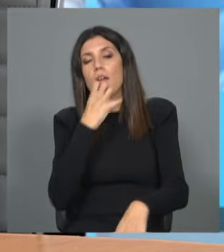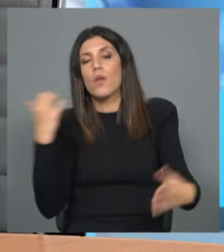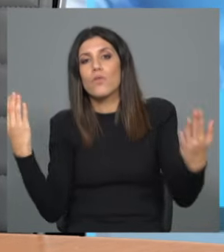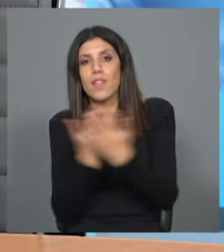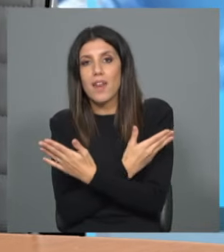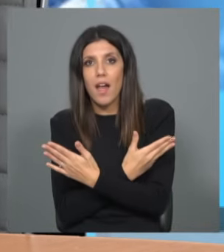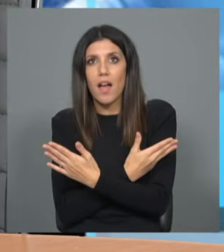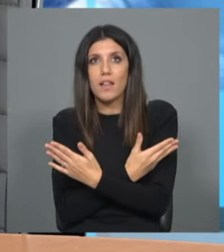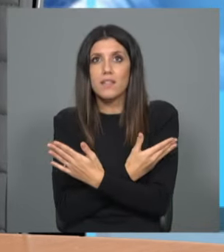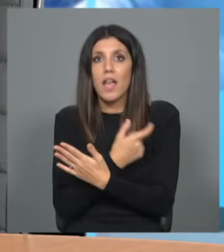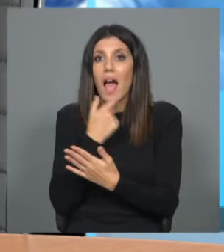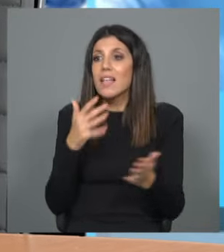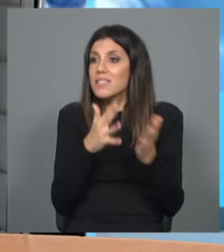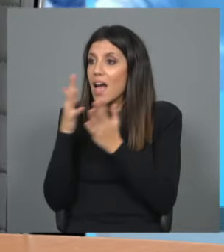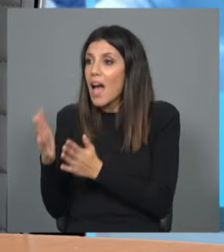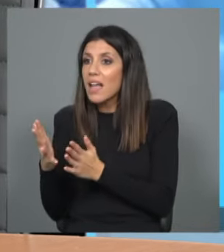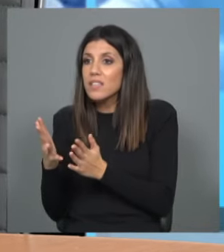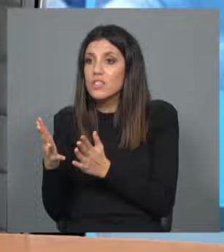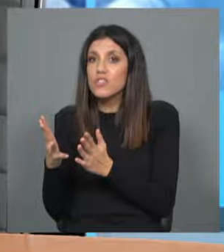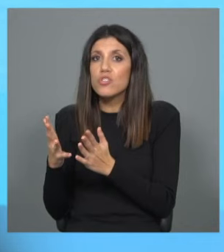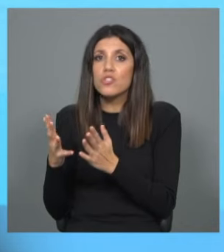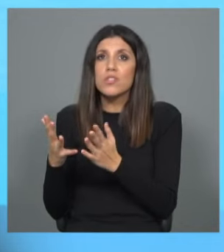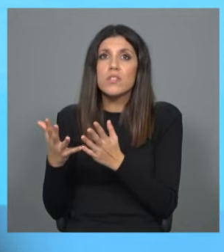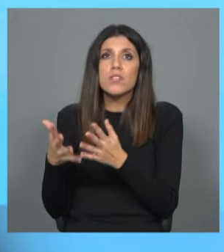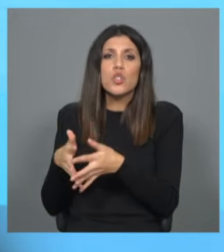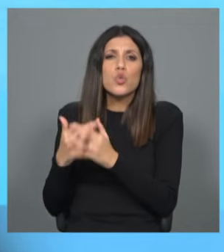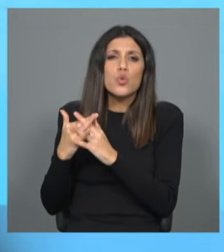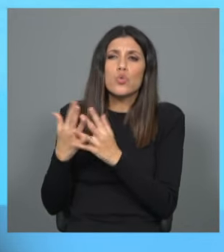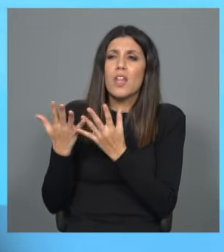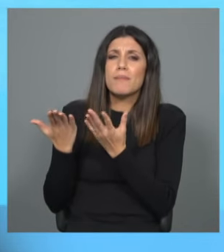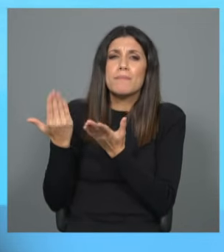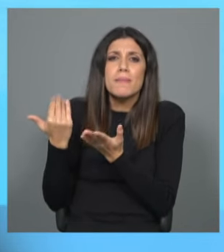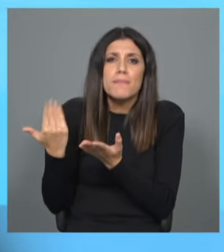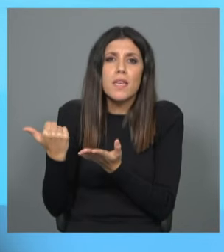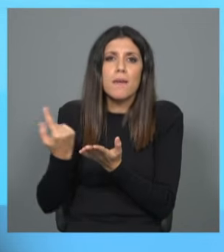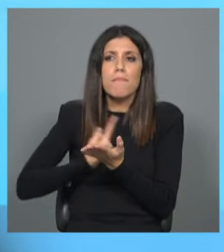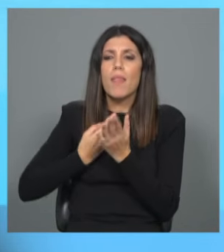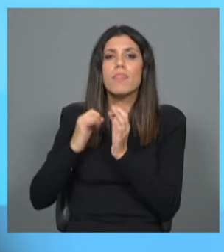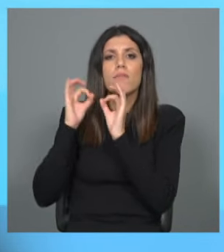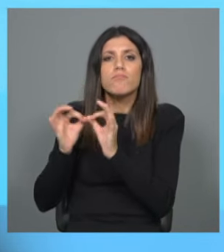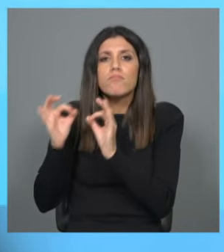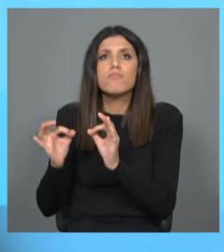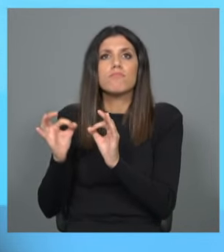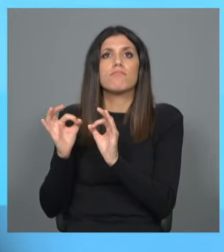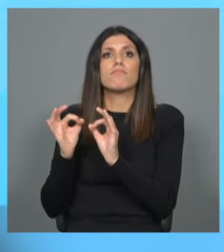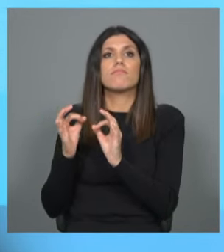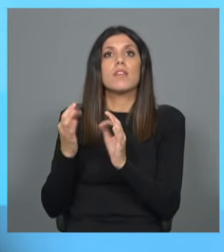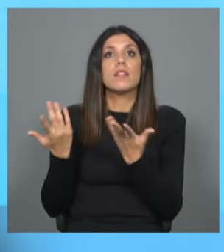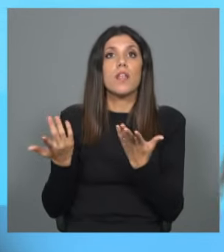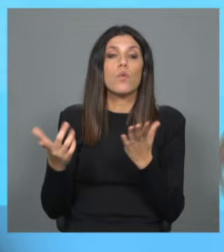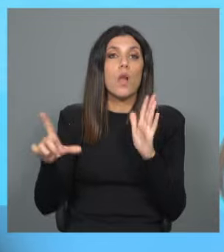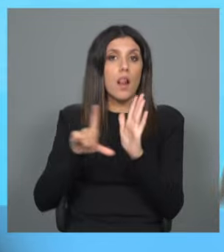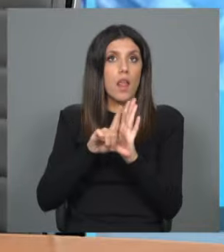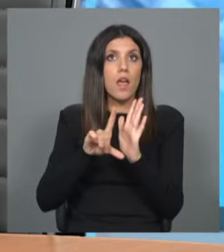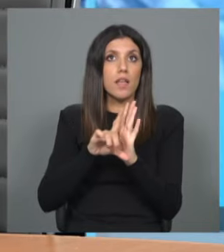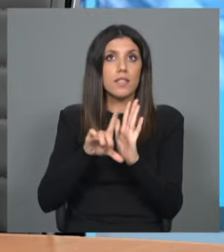tudo isto esteja acautelado? Por isso afirma a Associação Portuguesa de Cuidados Paliativos que esta lei é extemporânea e compreensível. É completamente, porque é